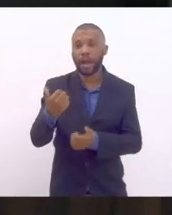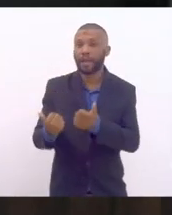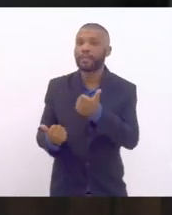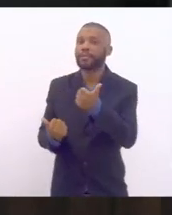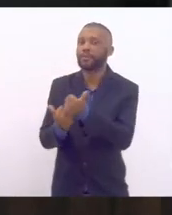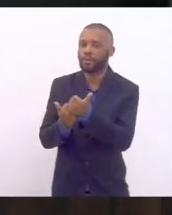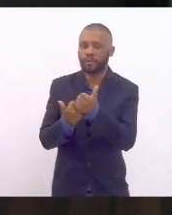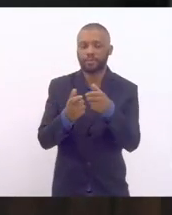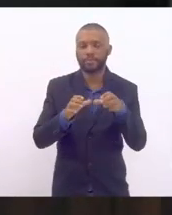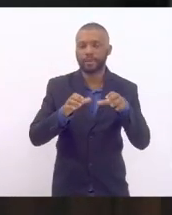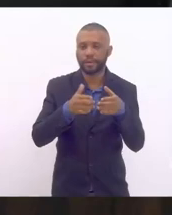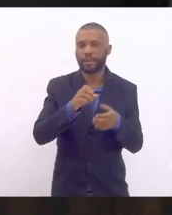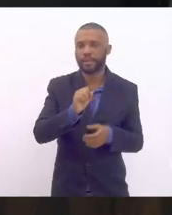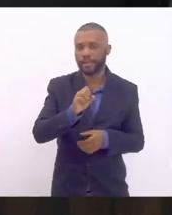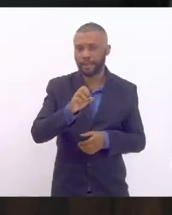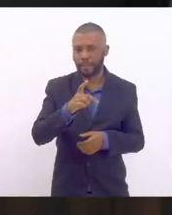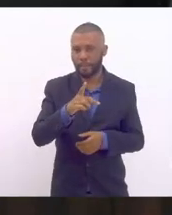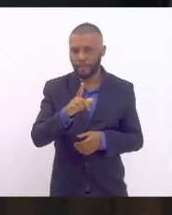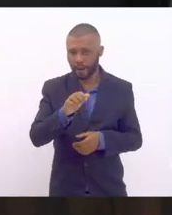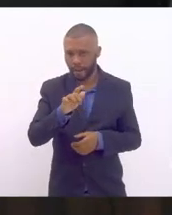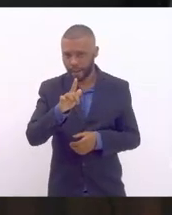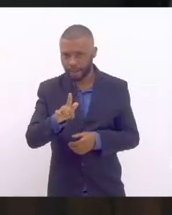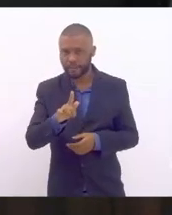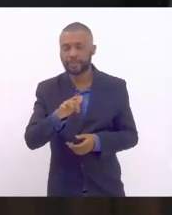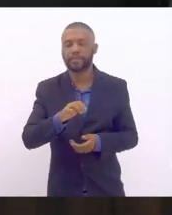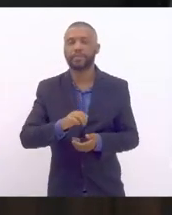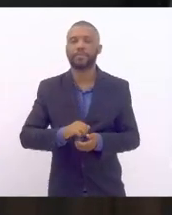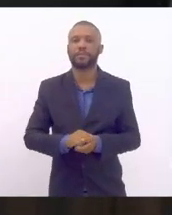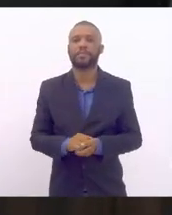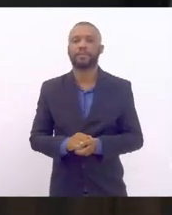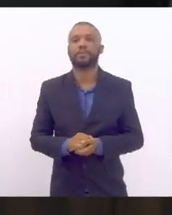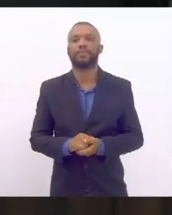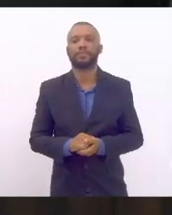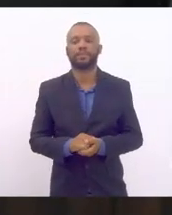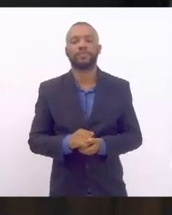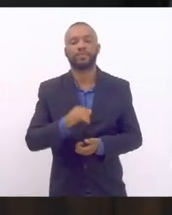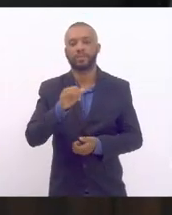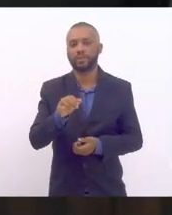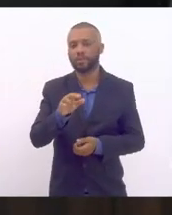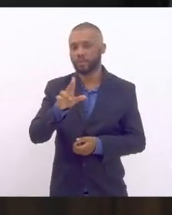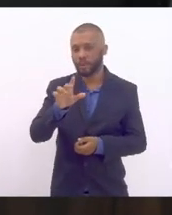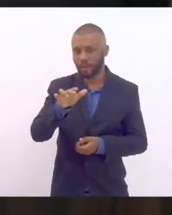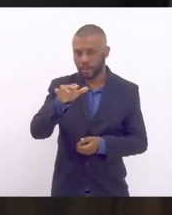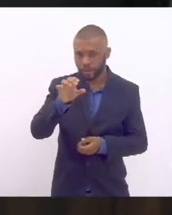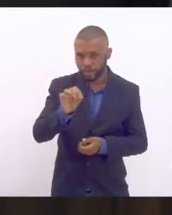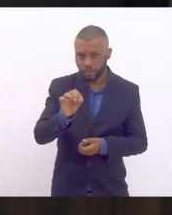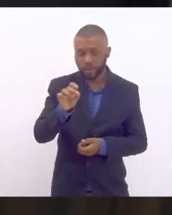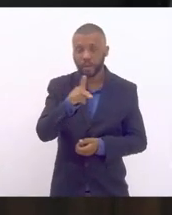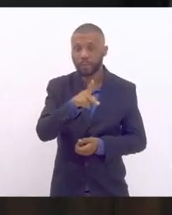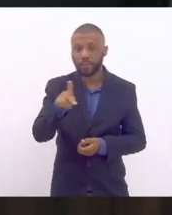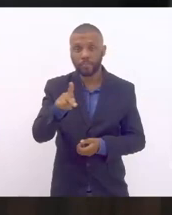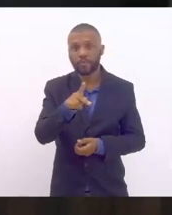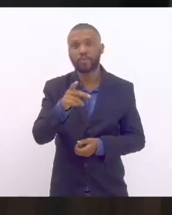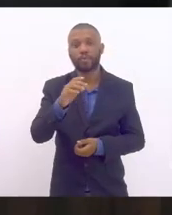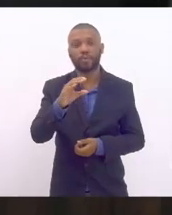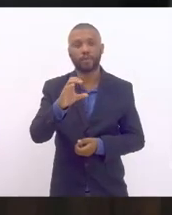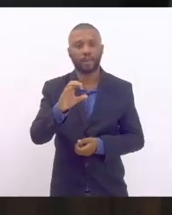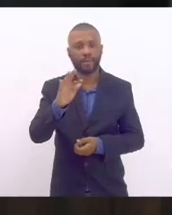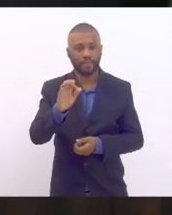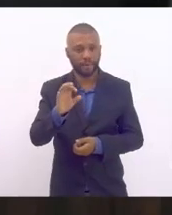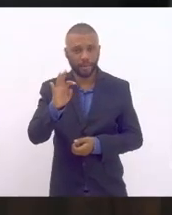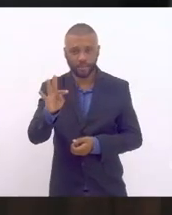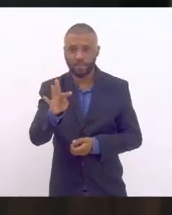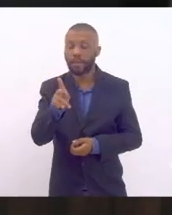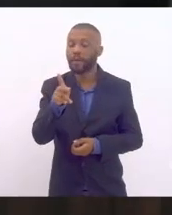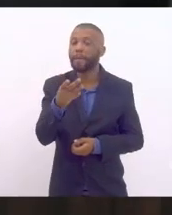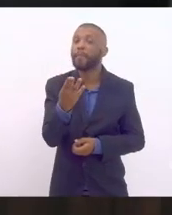Nelson Vitor economista Associação Brasileira de economista Juliano Peçanha Gonçalves professor do CEFET Bruno